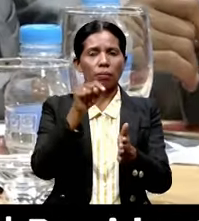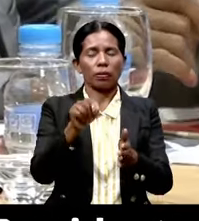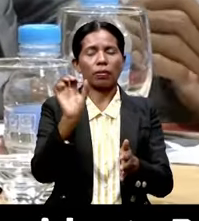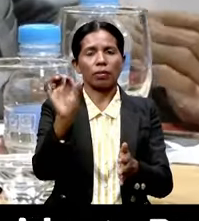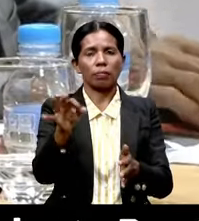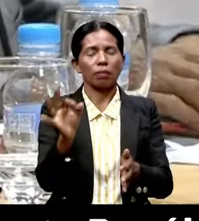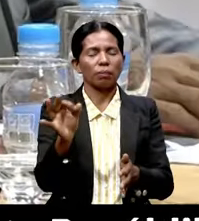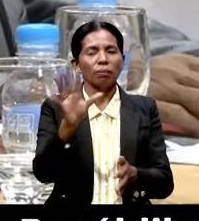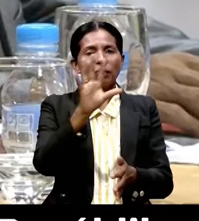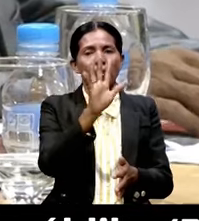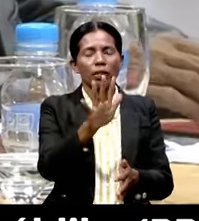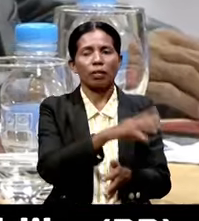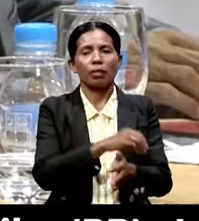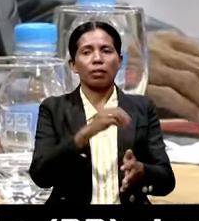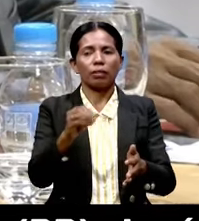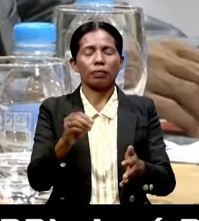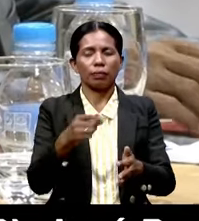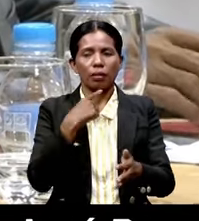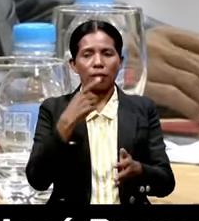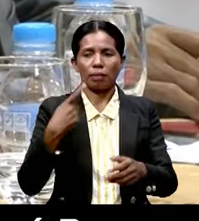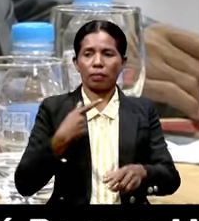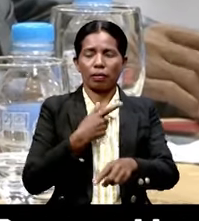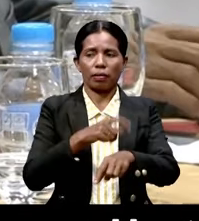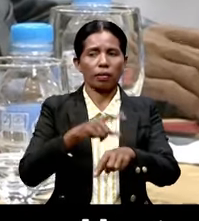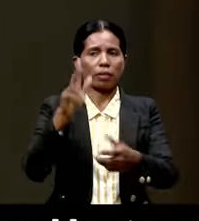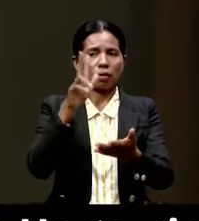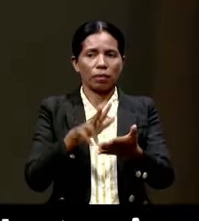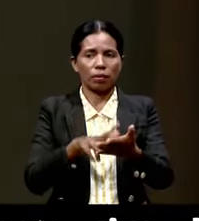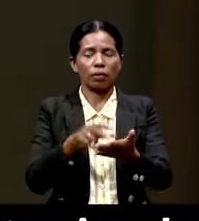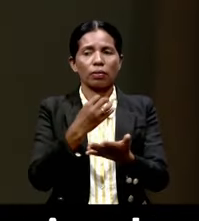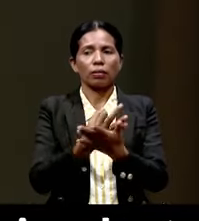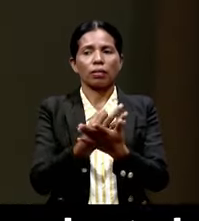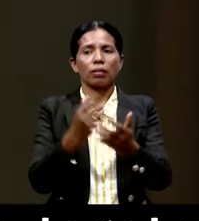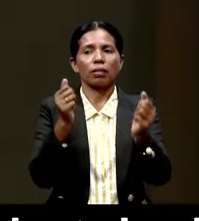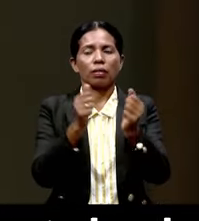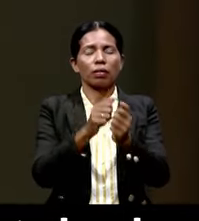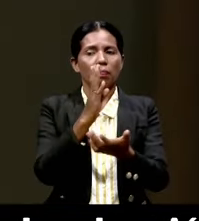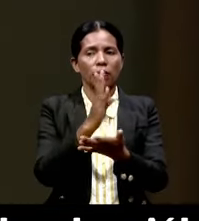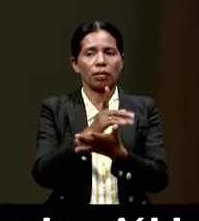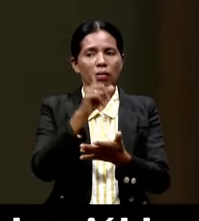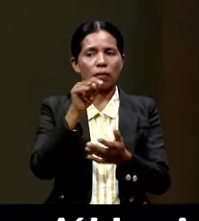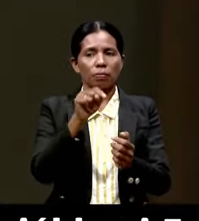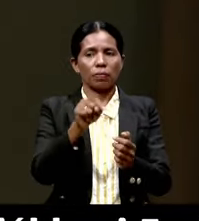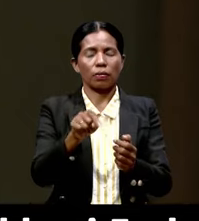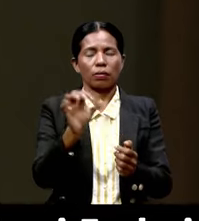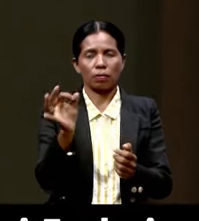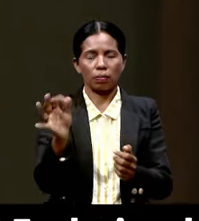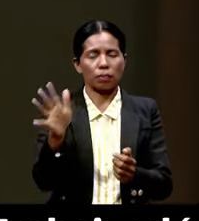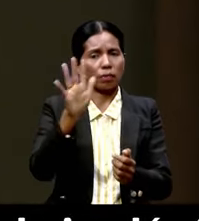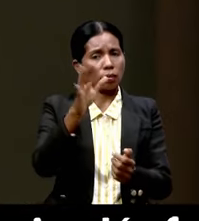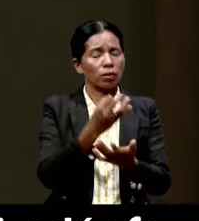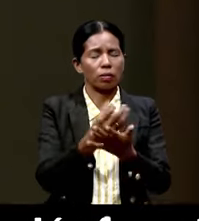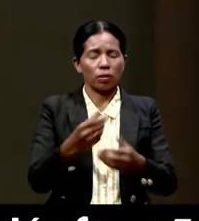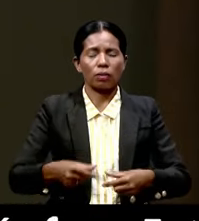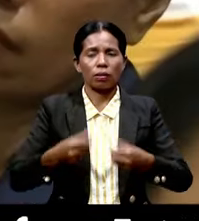E orçamento geral estado tinan riurar on resin hatne. Parlamento Nacional aprova on osa no montante bilhão ida ponto siano resin lima. Orçamento ne fo